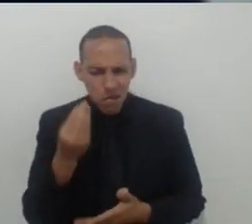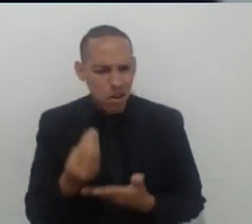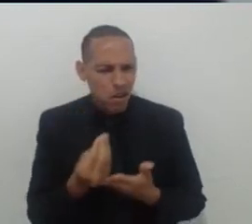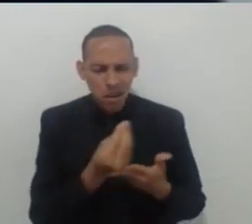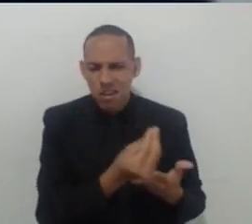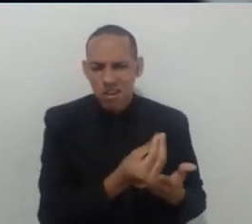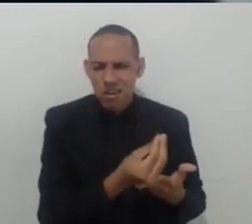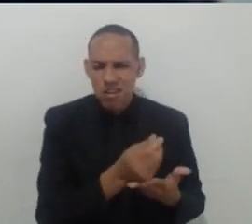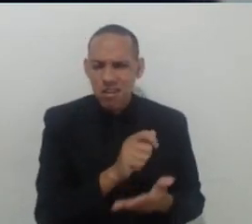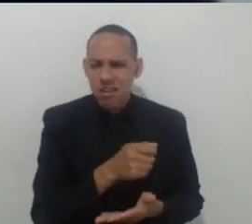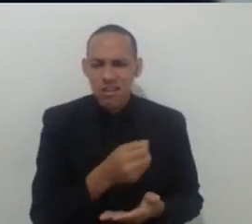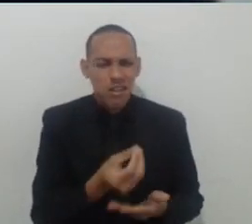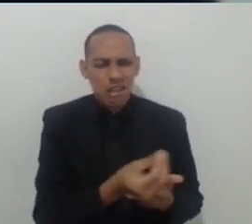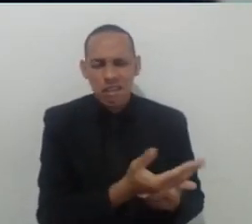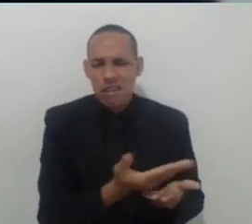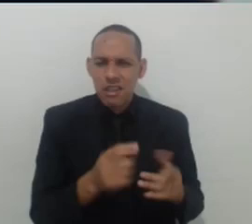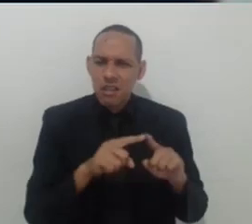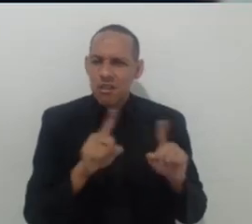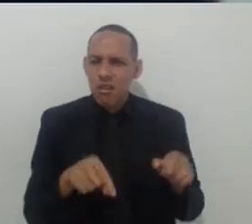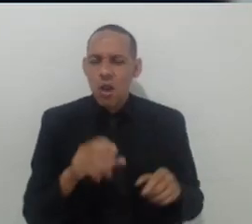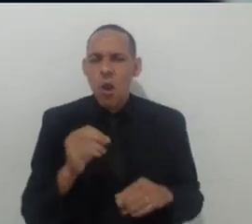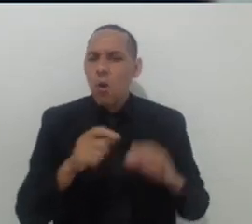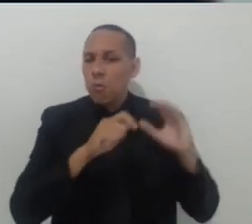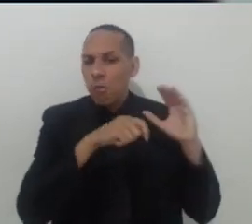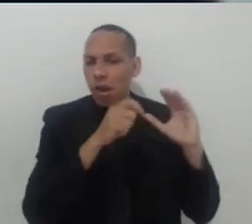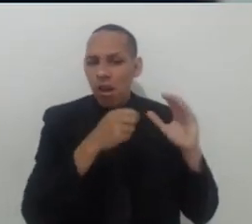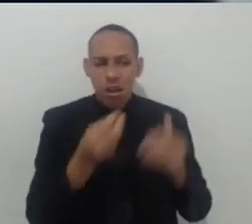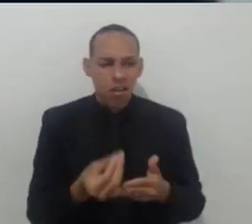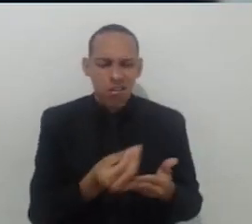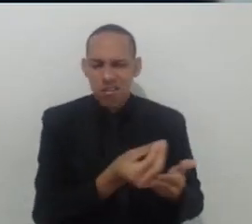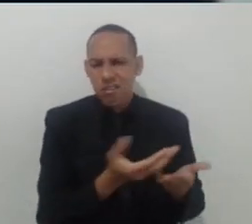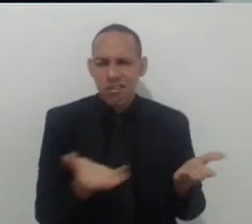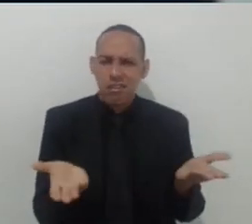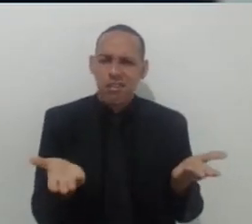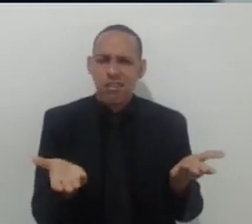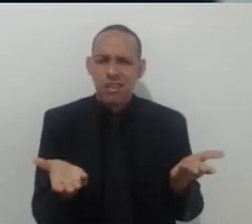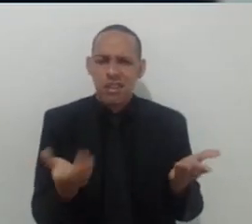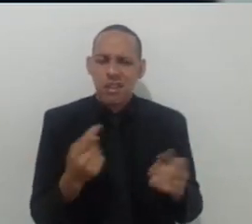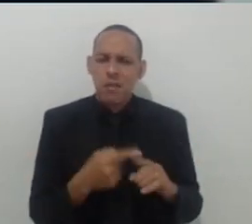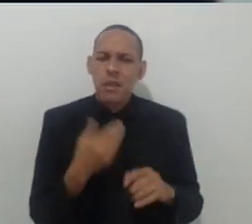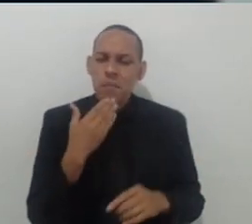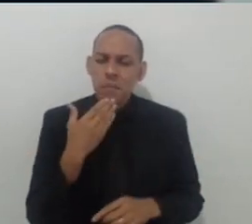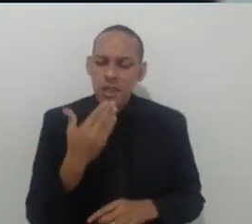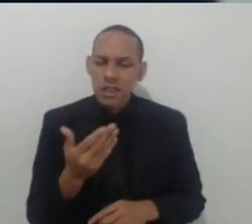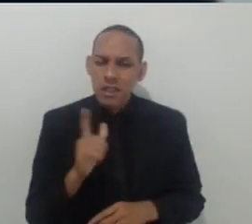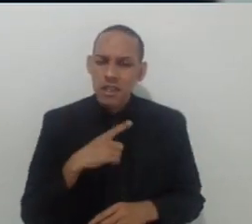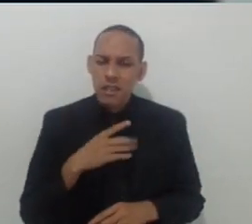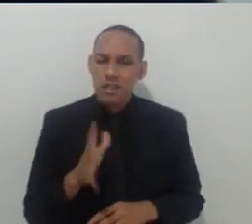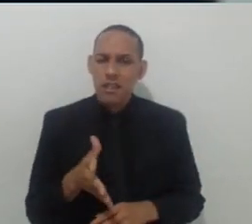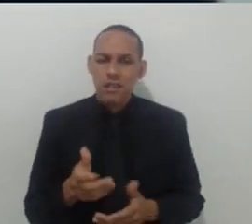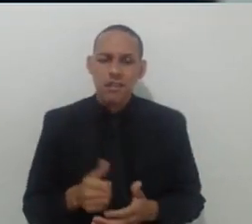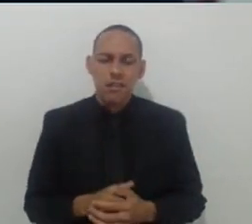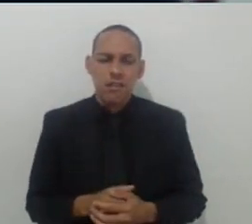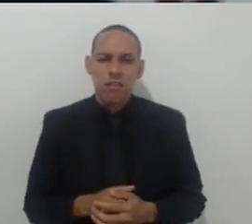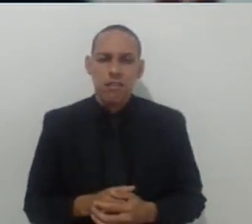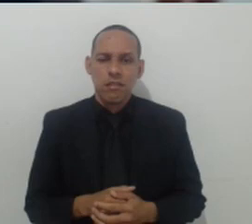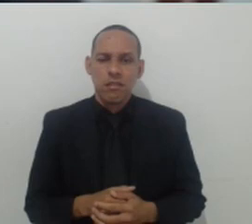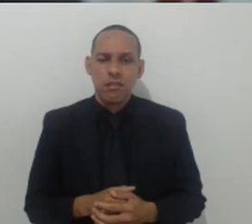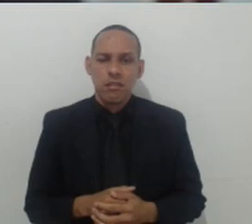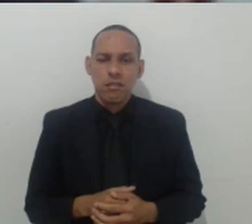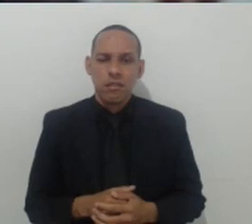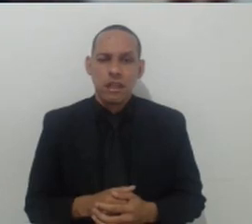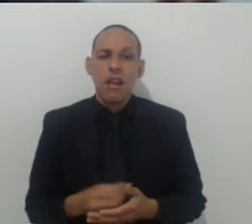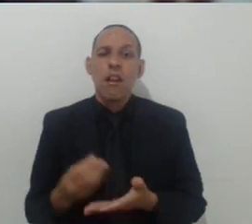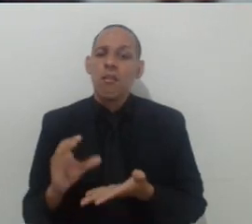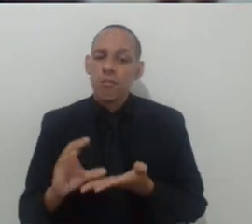funcionário? Uma gravação da entrega ao funcionário? Porque houve uma petição. Houve uma